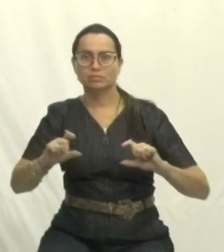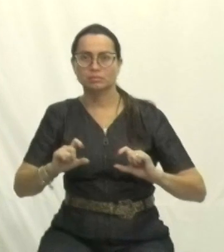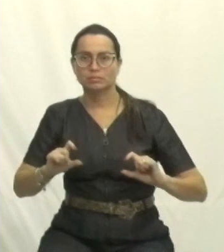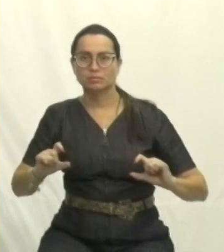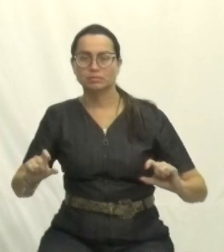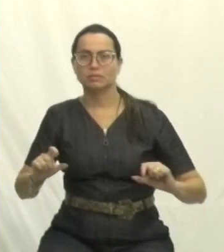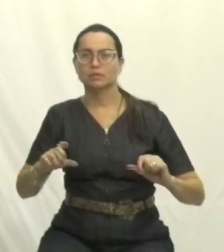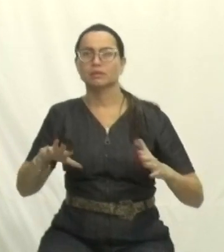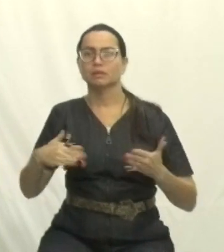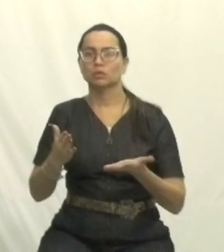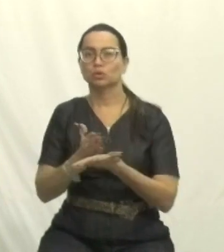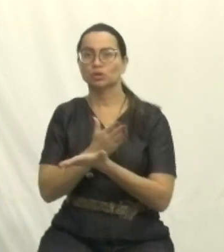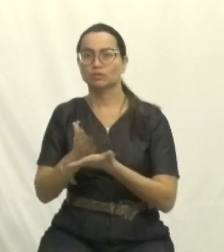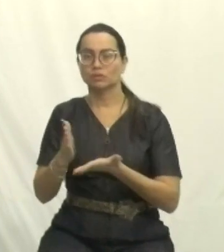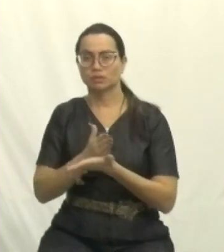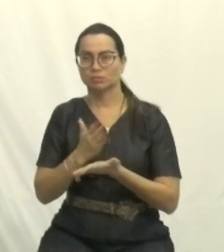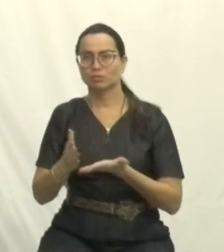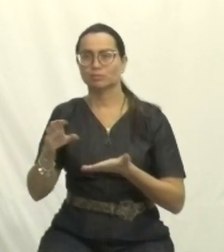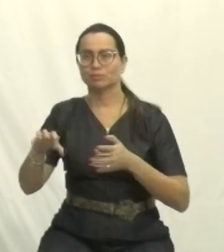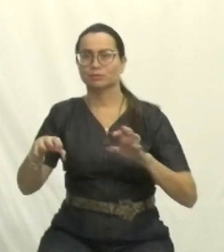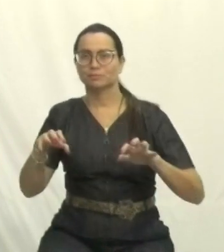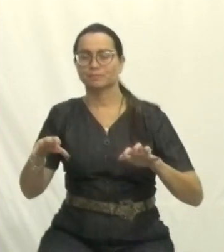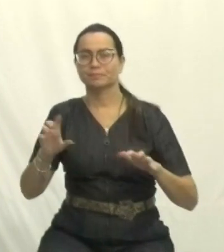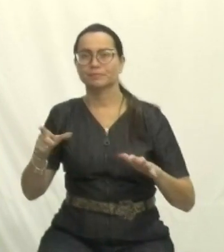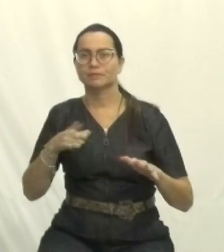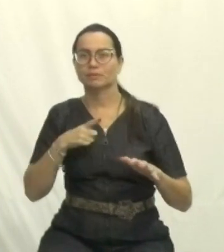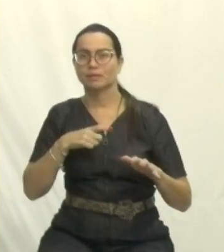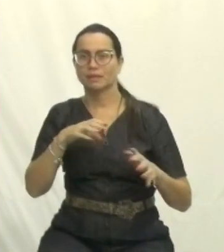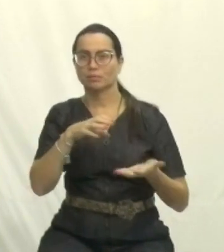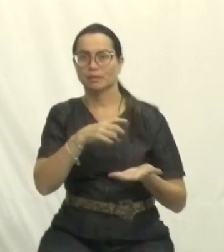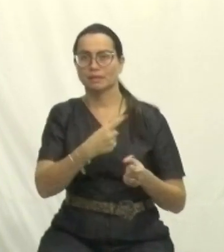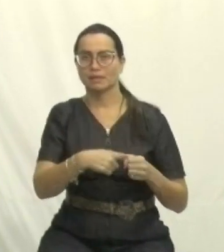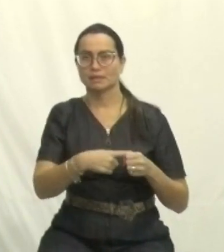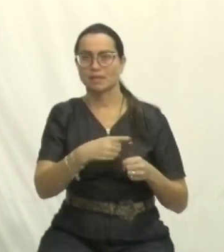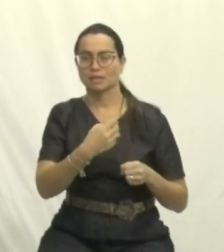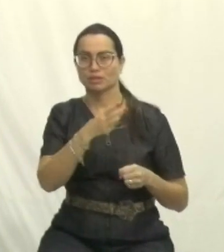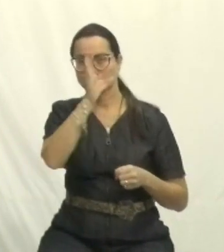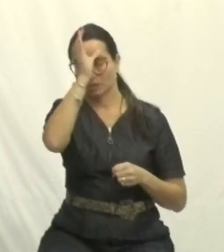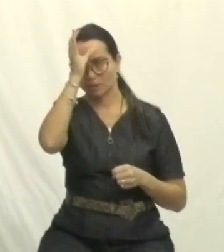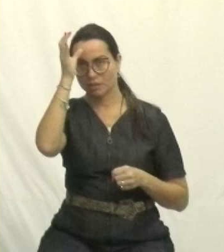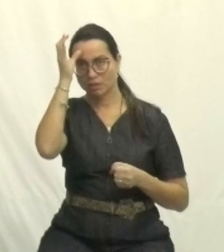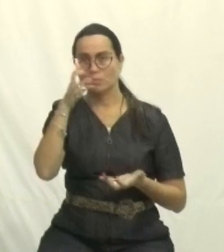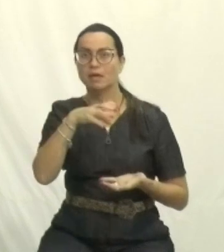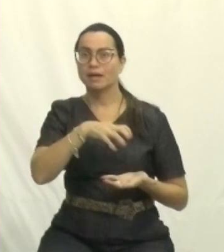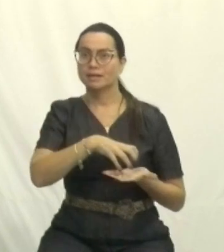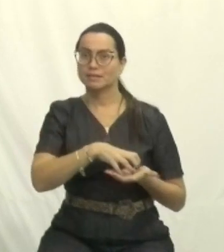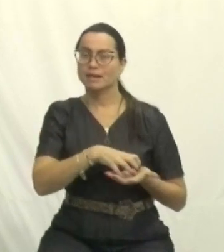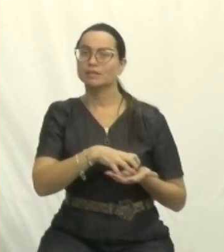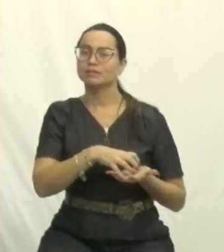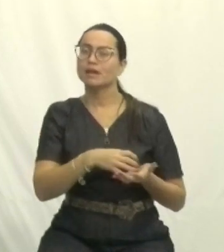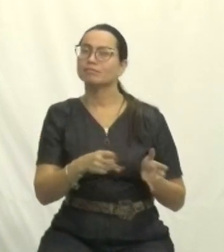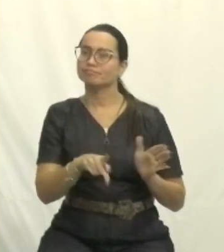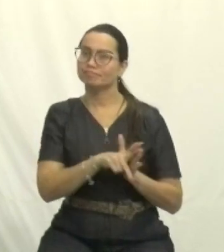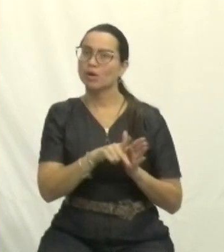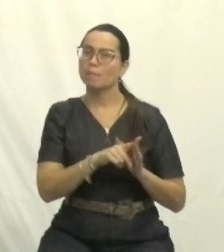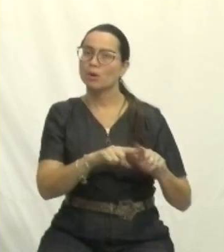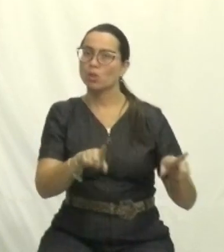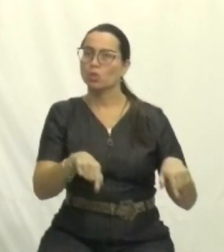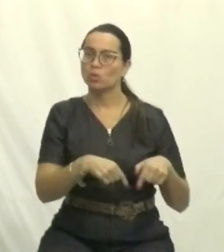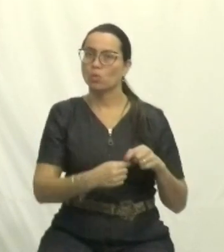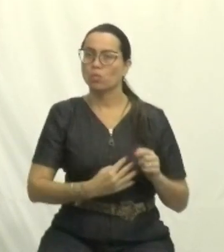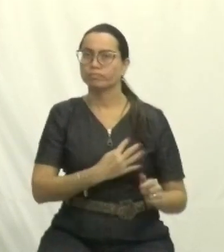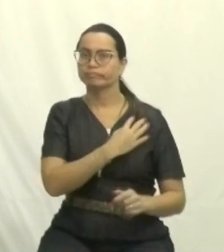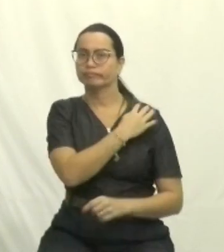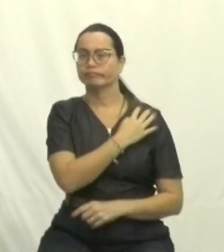dividimos por companhias que são abaixo. Então, a gente tem uma companhia em Criciúma, que a sede também é no quartel de Criciúma, mas atende a cidade